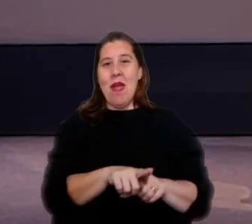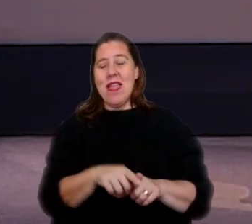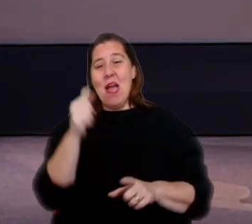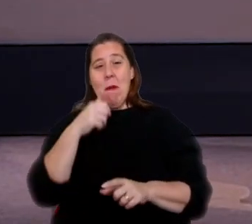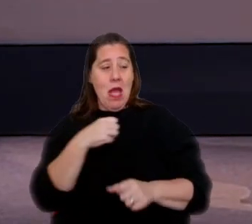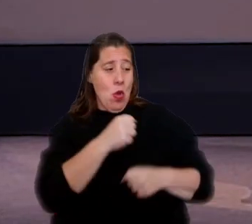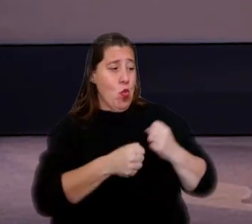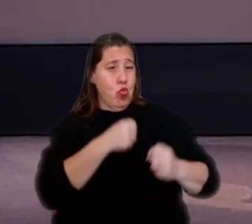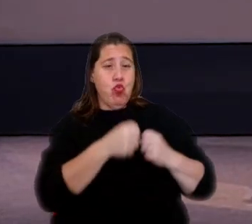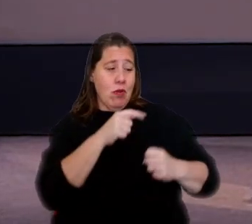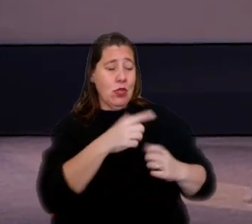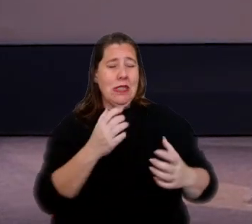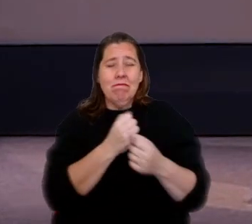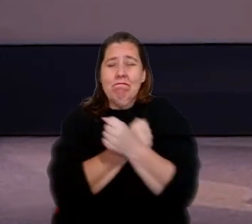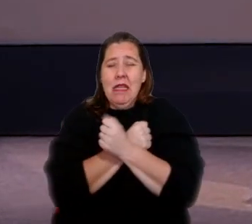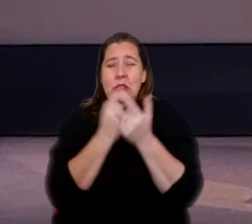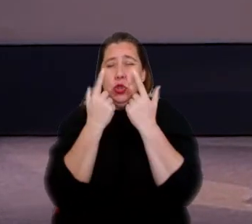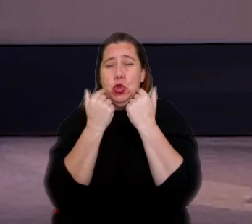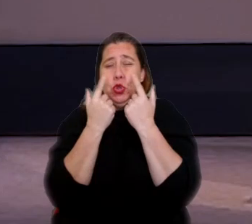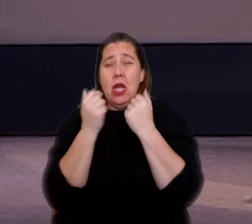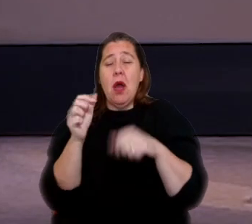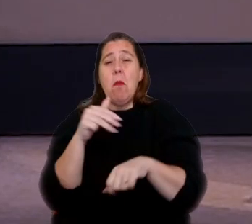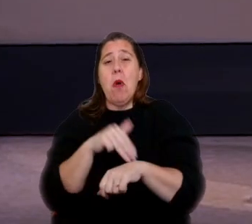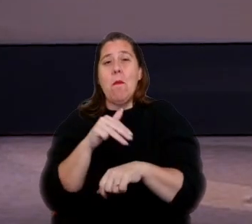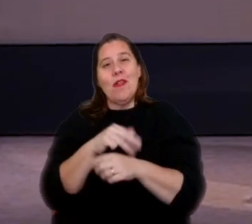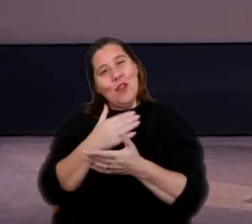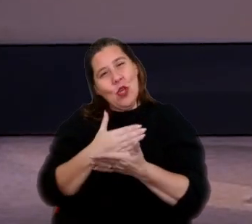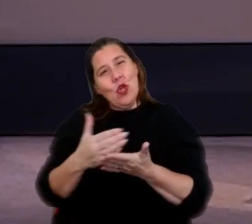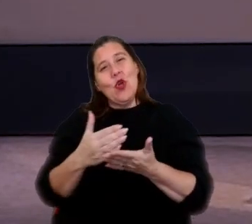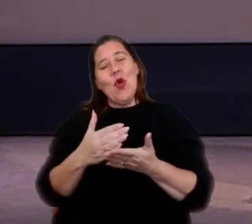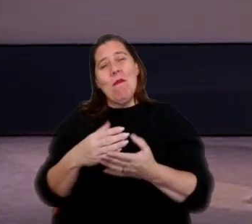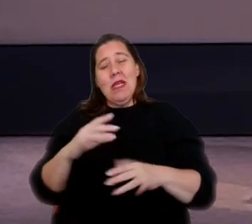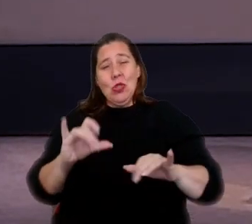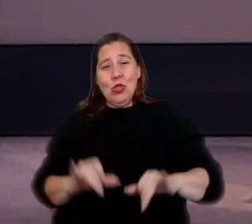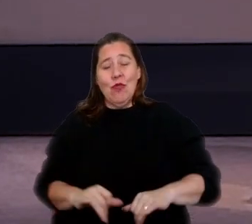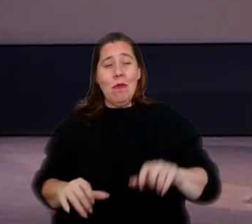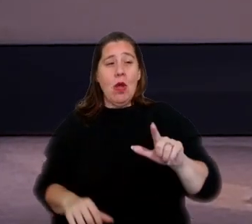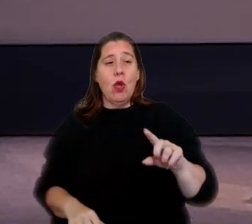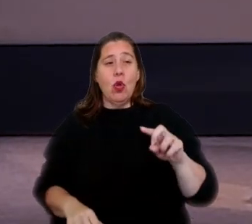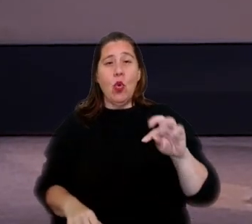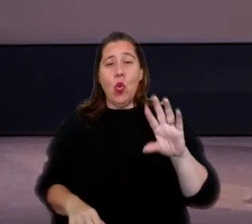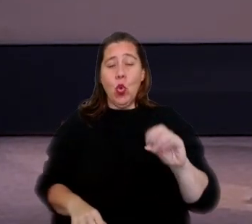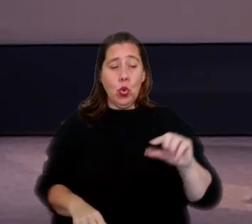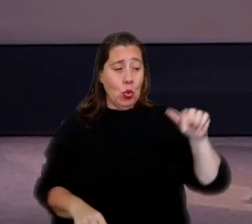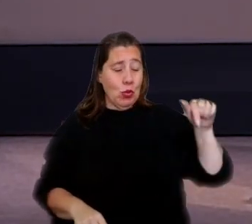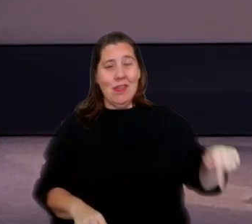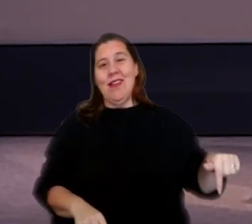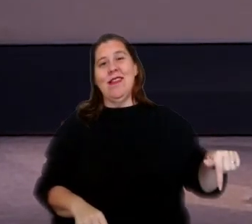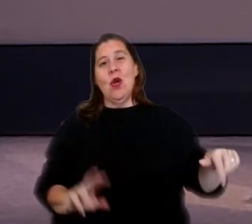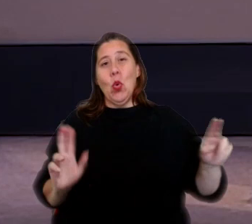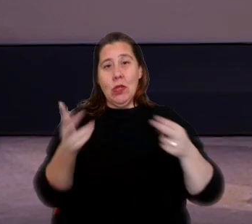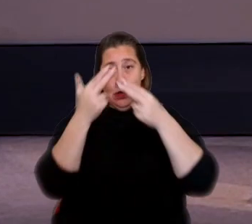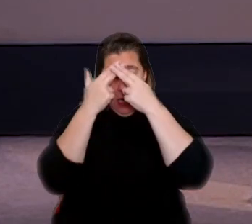corre atrás dele. Os dois se abraçam e choram. É o momento onde começa o luto dele. O trauma dele